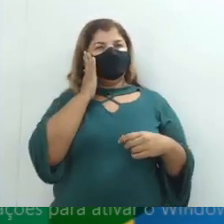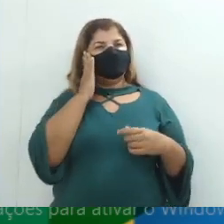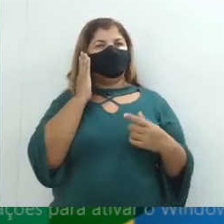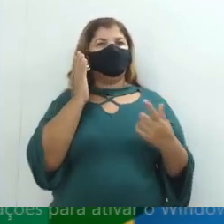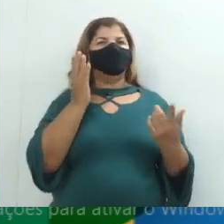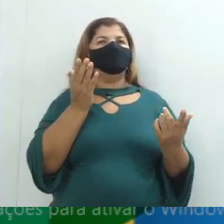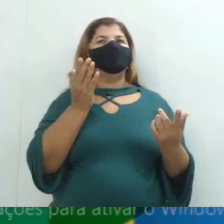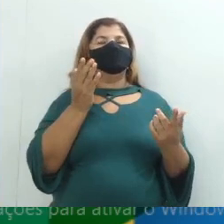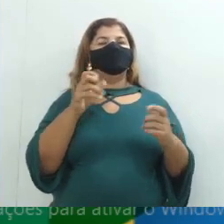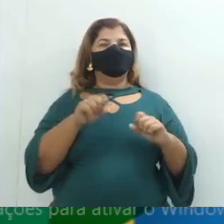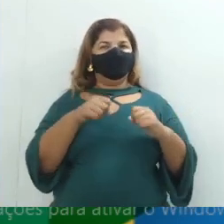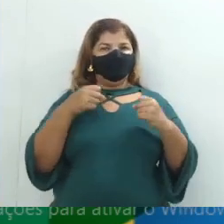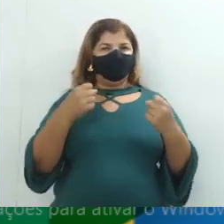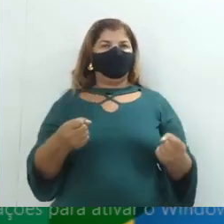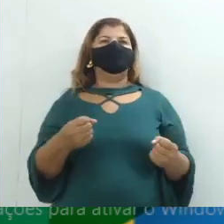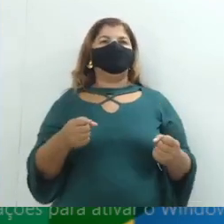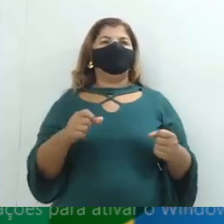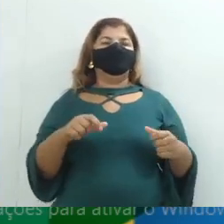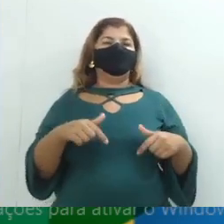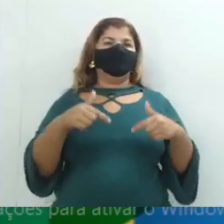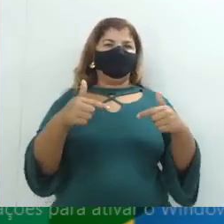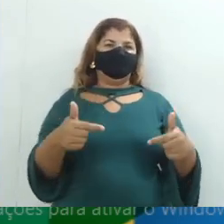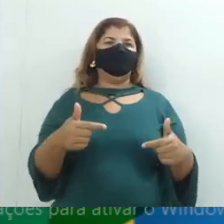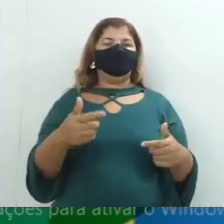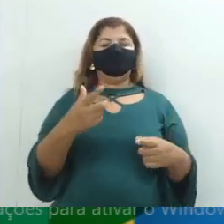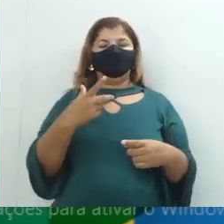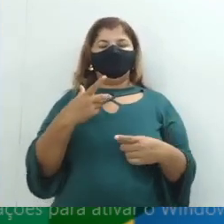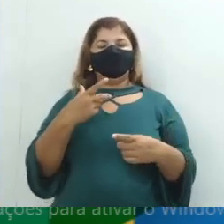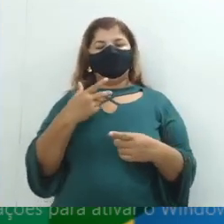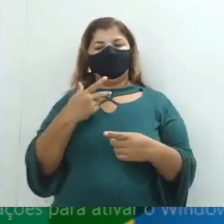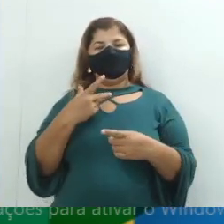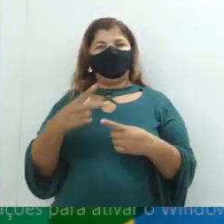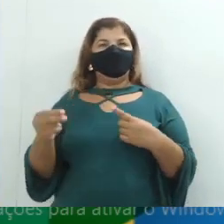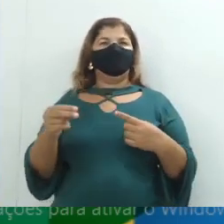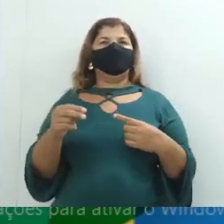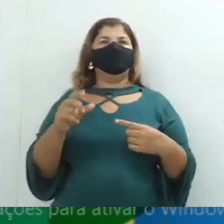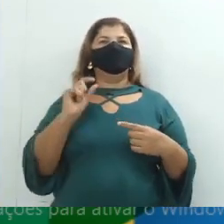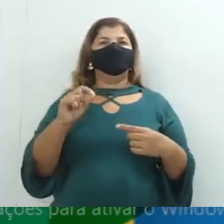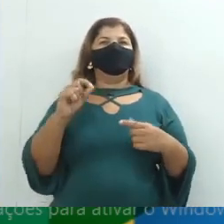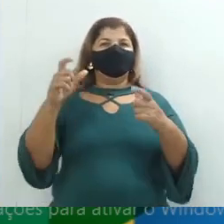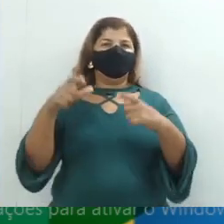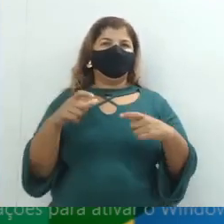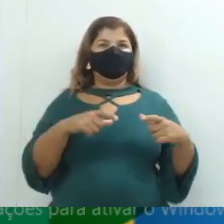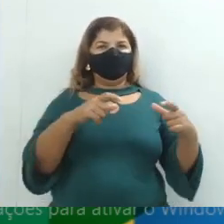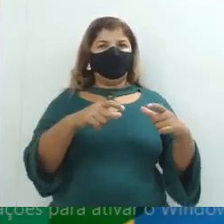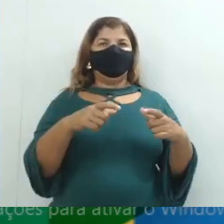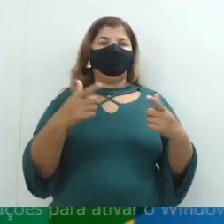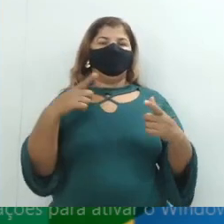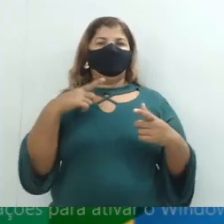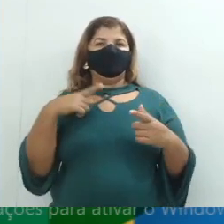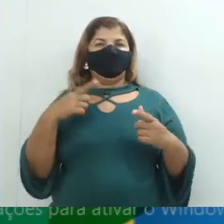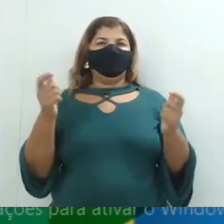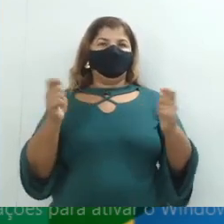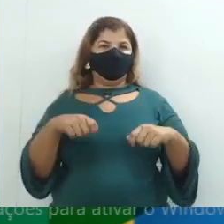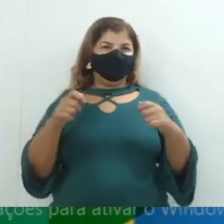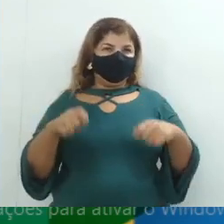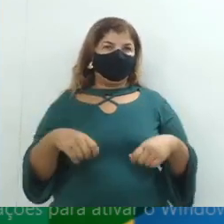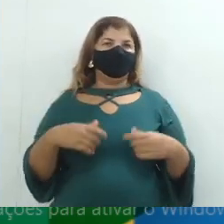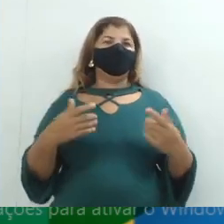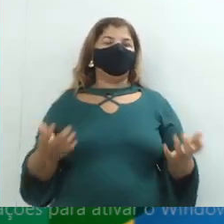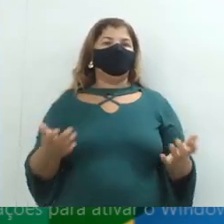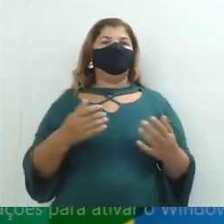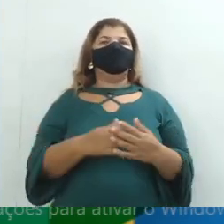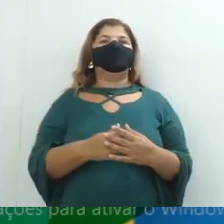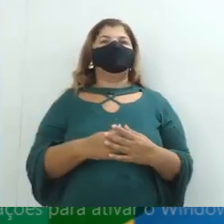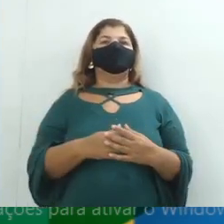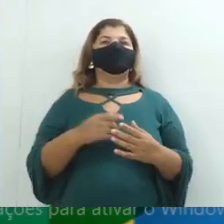nós nos esforcemos para extirpá-los, ao menos nos lugares onde isso já é possível. Essas